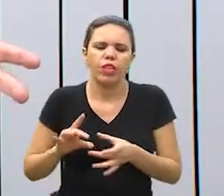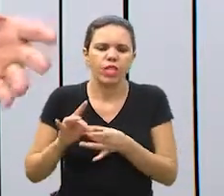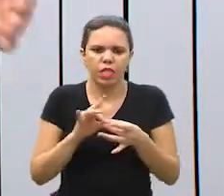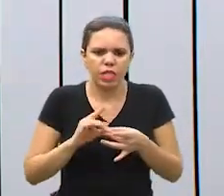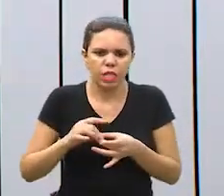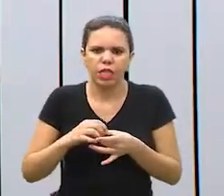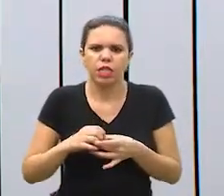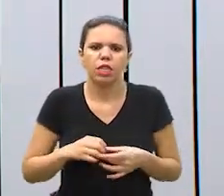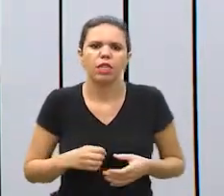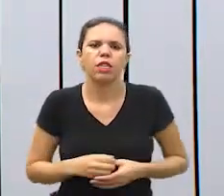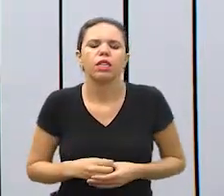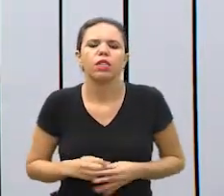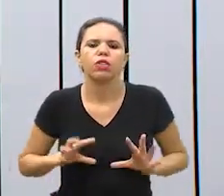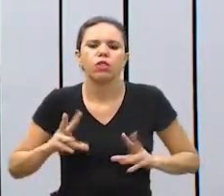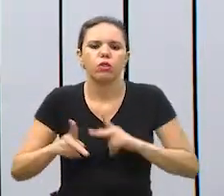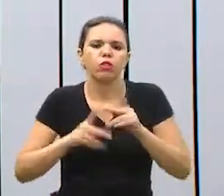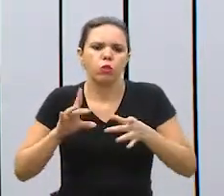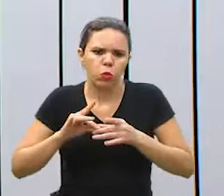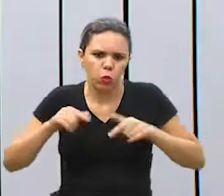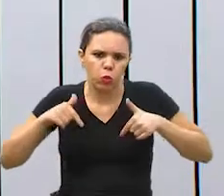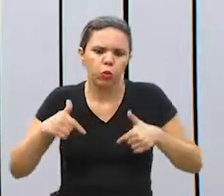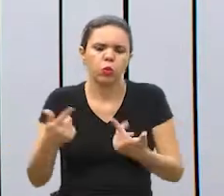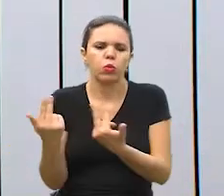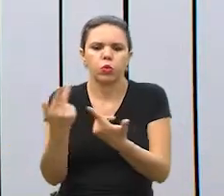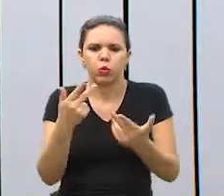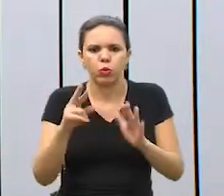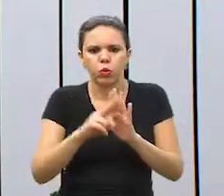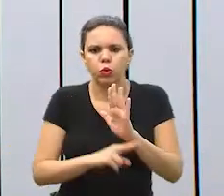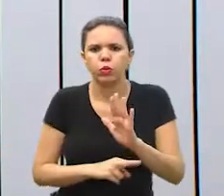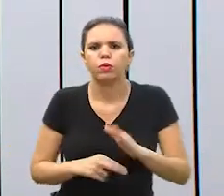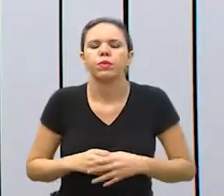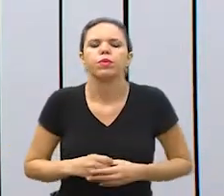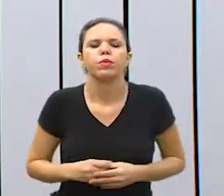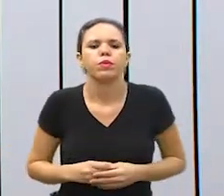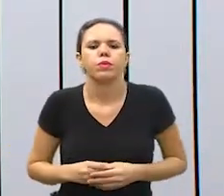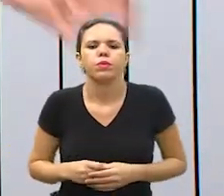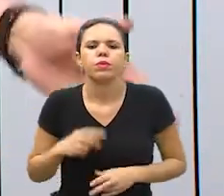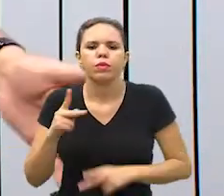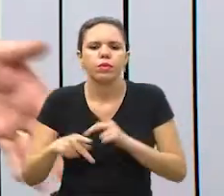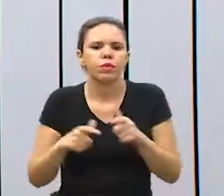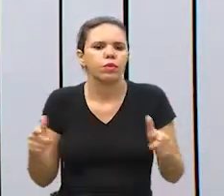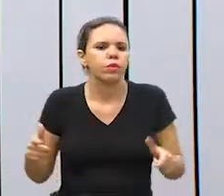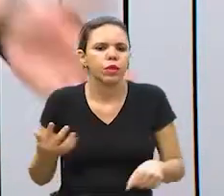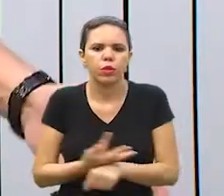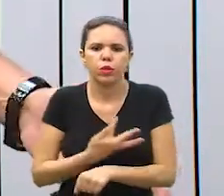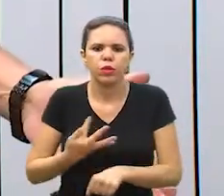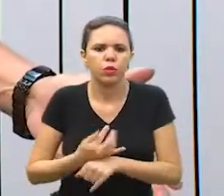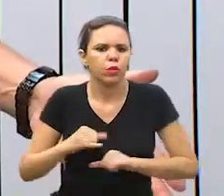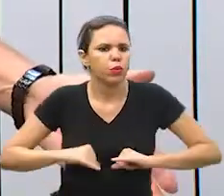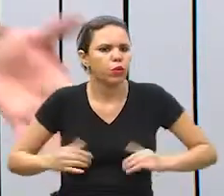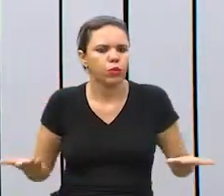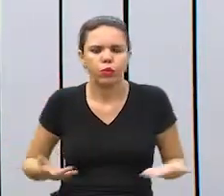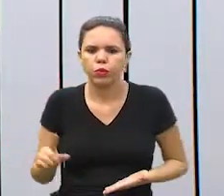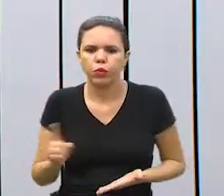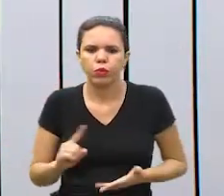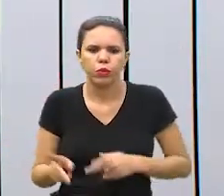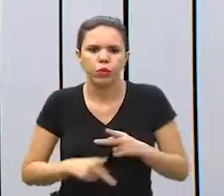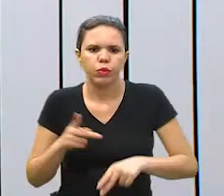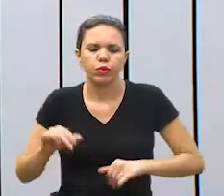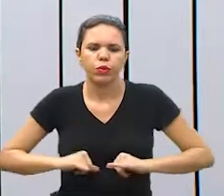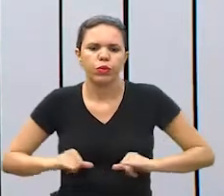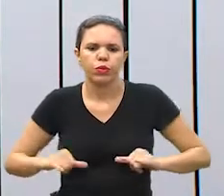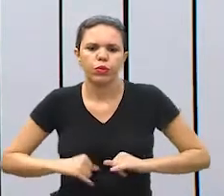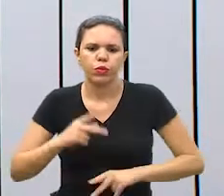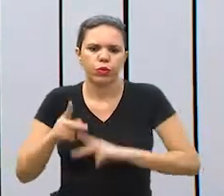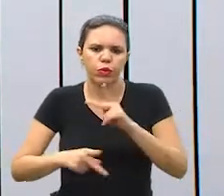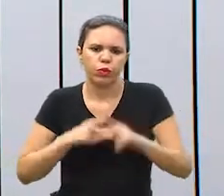corrente do bem, todo mundo engajado com o mesmo princípio, para que a população não passasse o que ela está passando hoje. Hoje está sofrendo